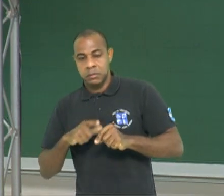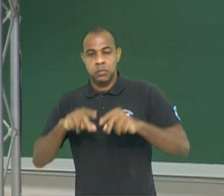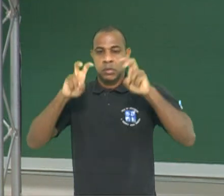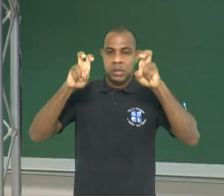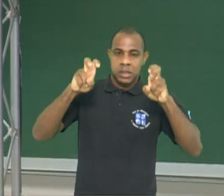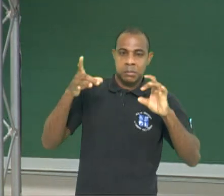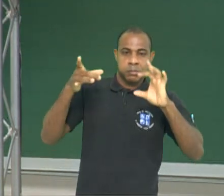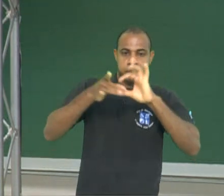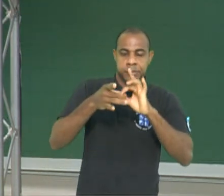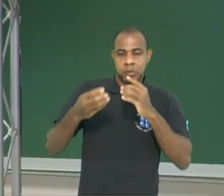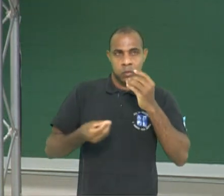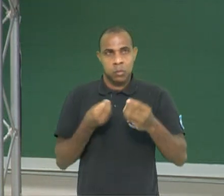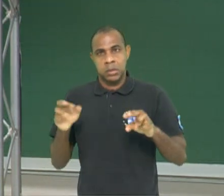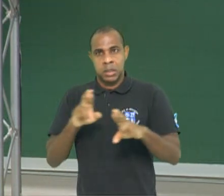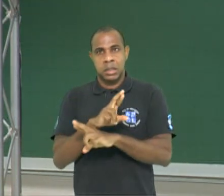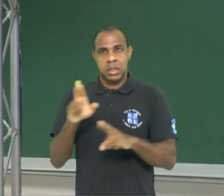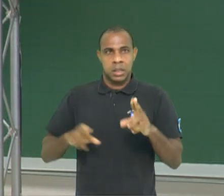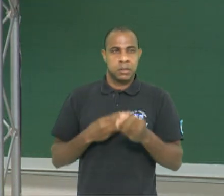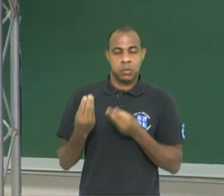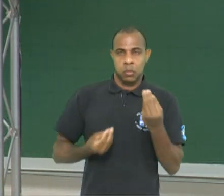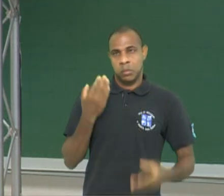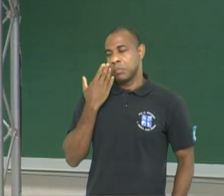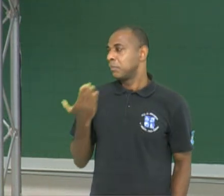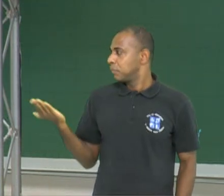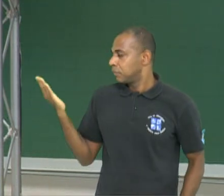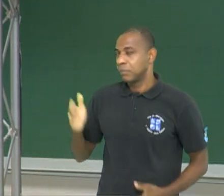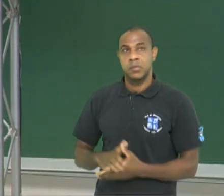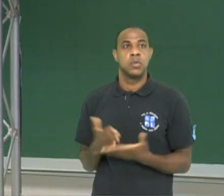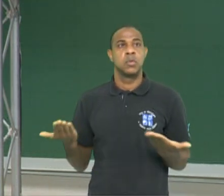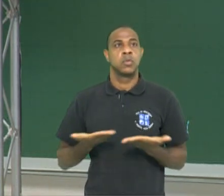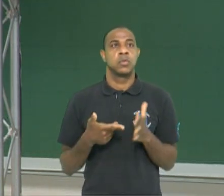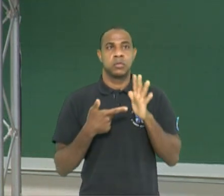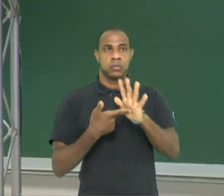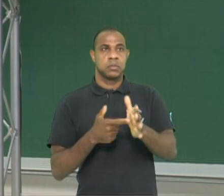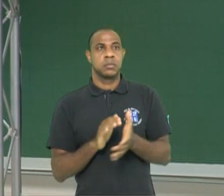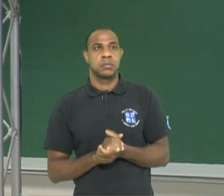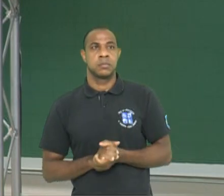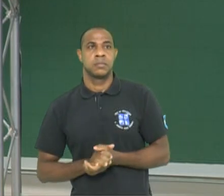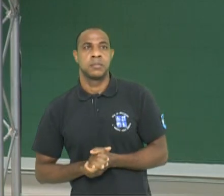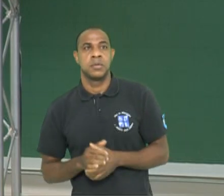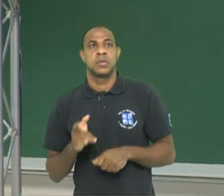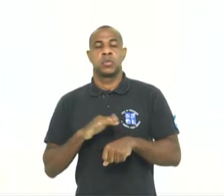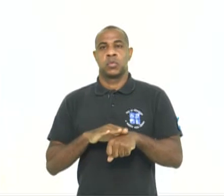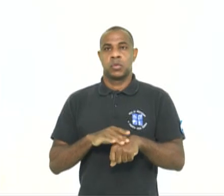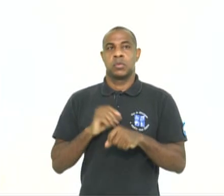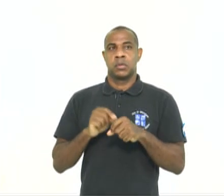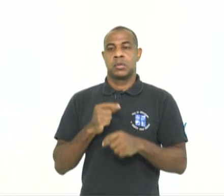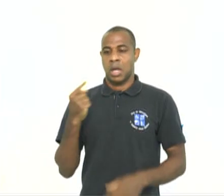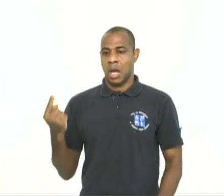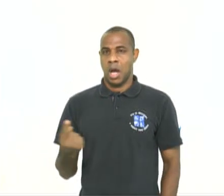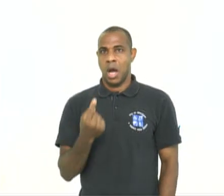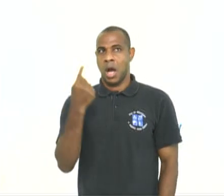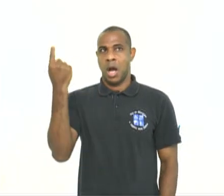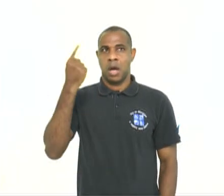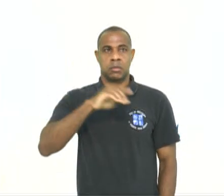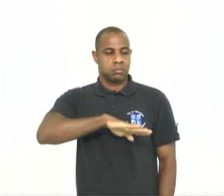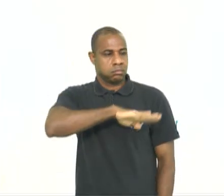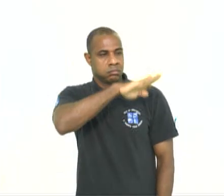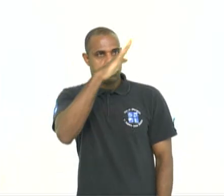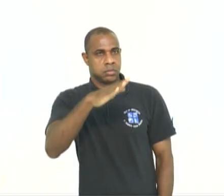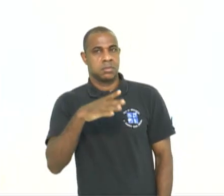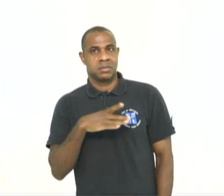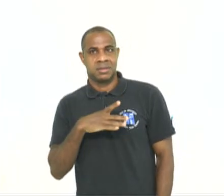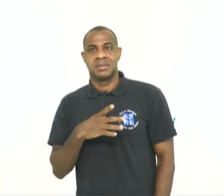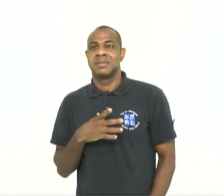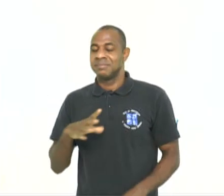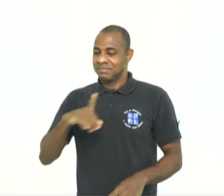relação com o assunto daquela aula. E hoje eu trouxe uma questão chamada doença da altitude, causas, sintomas,